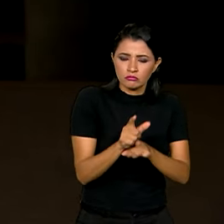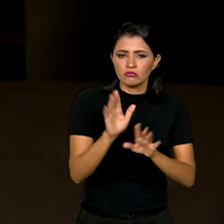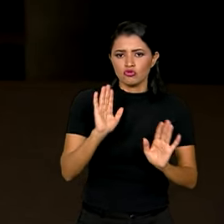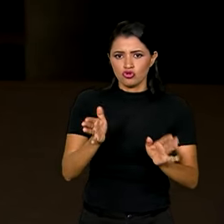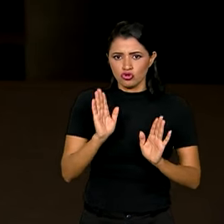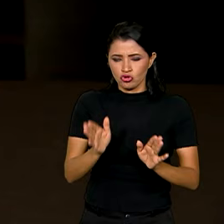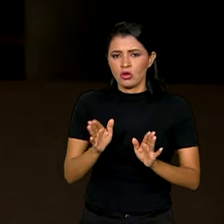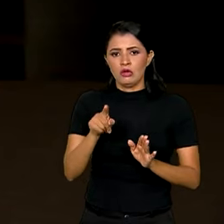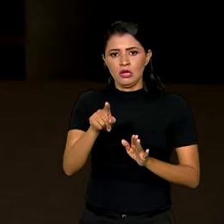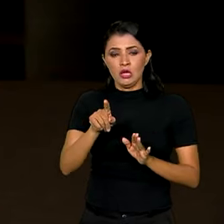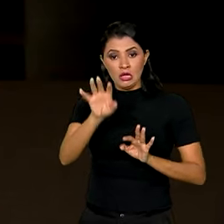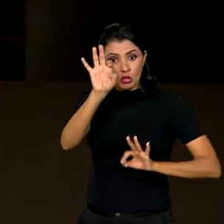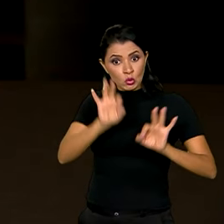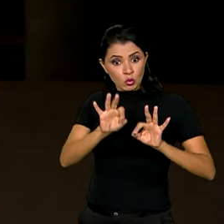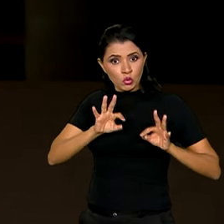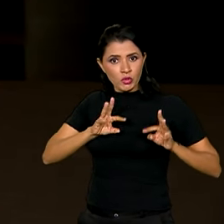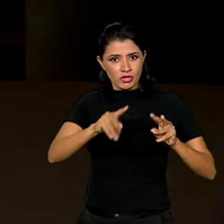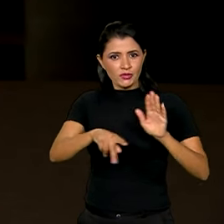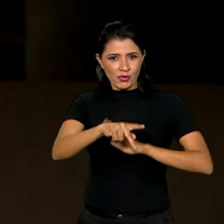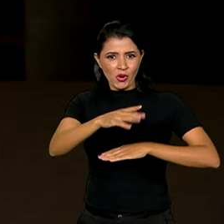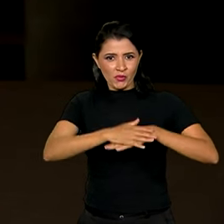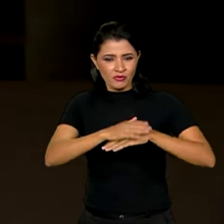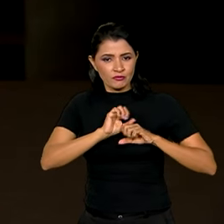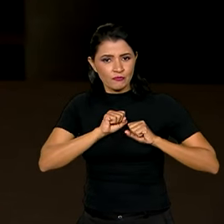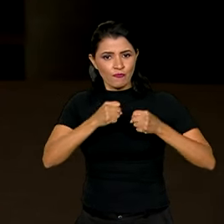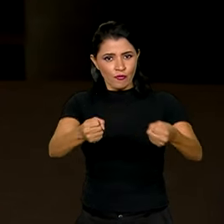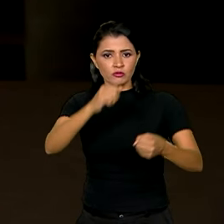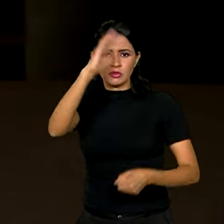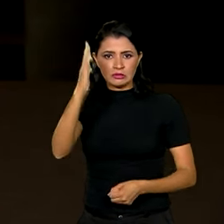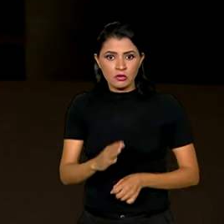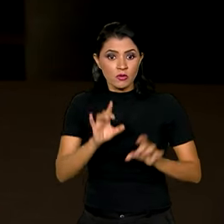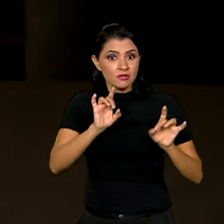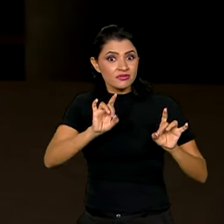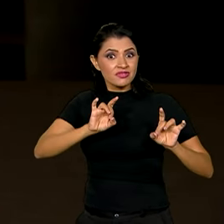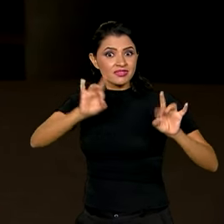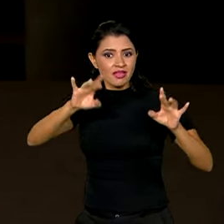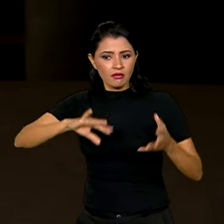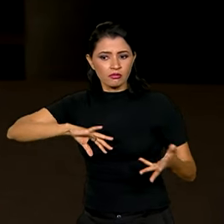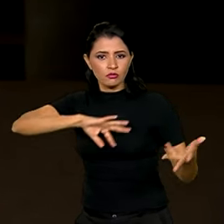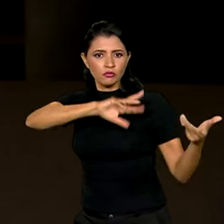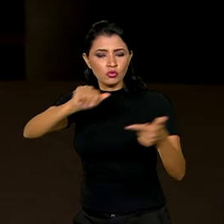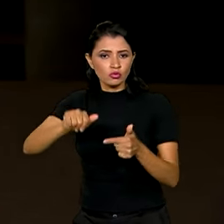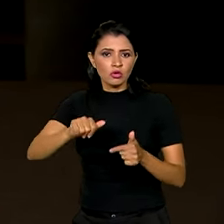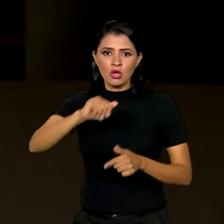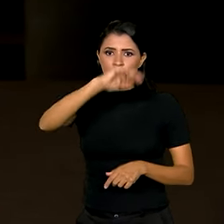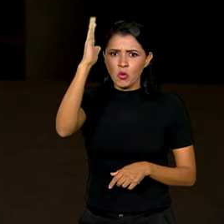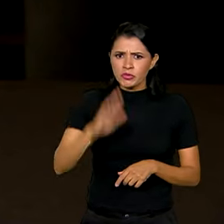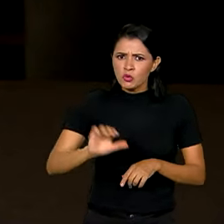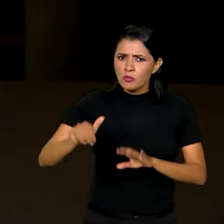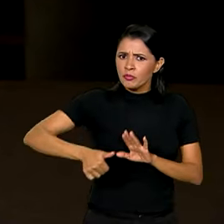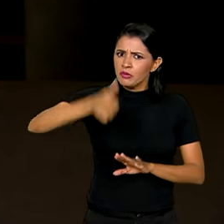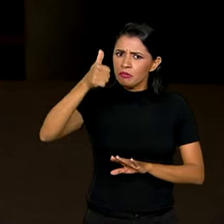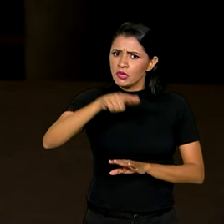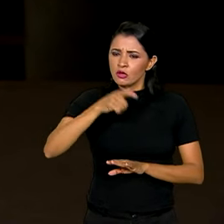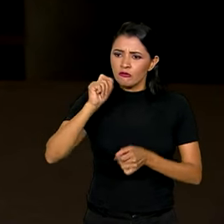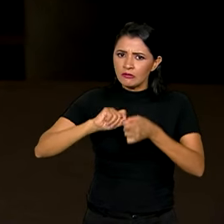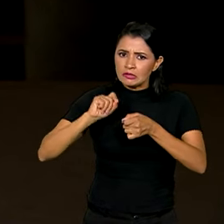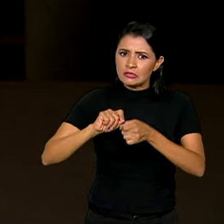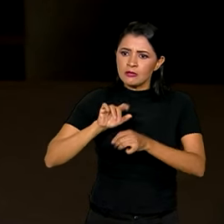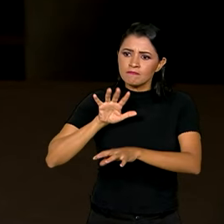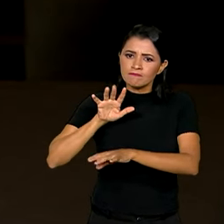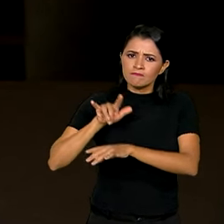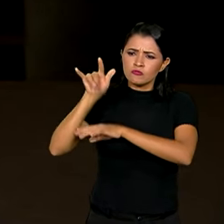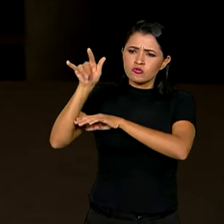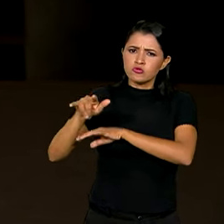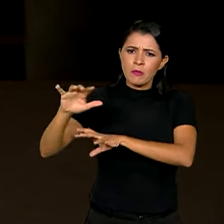E toda esta operação brasileira tem ganhado destaque internacional. O Brasil foi o primeiro país a realizar o resgate de